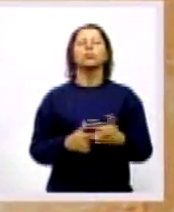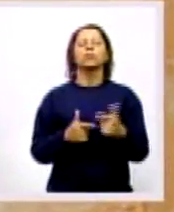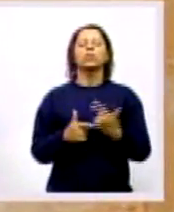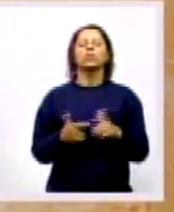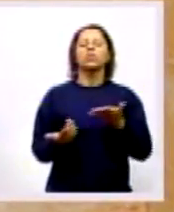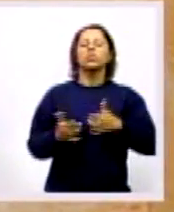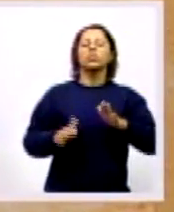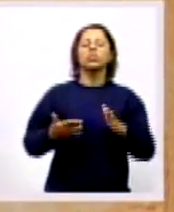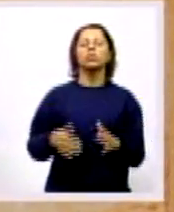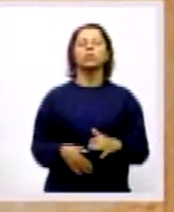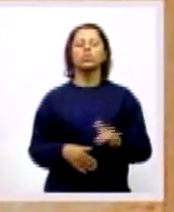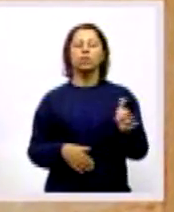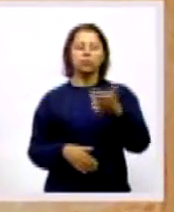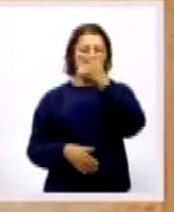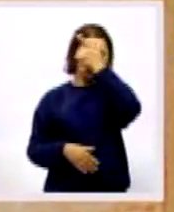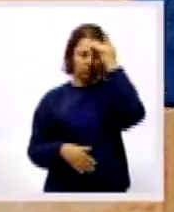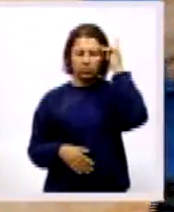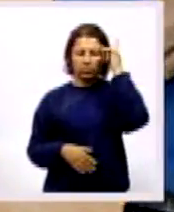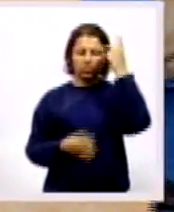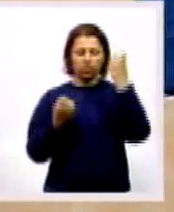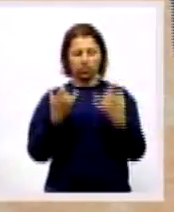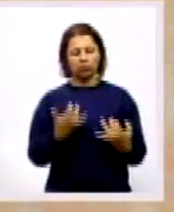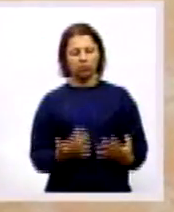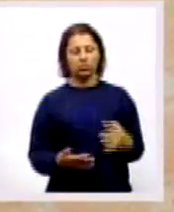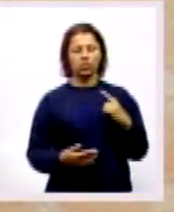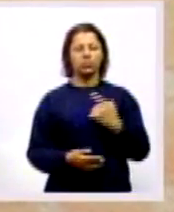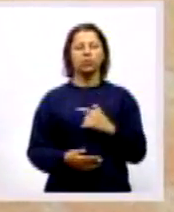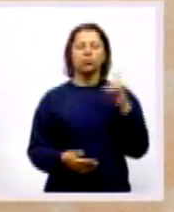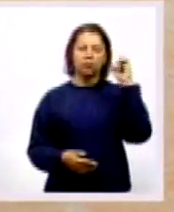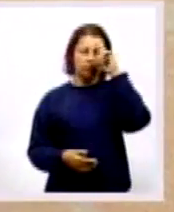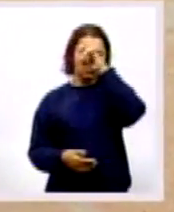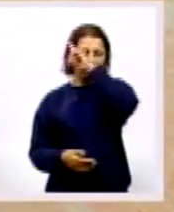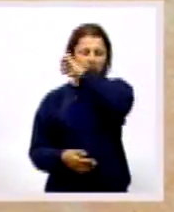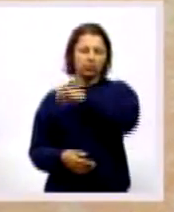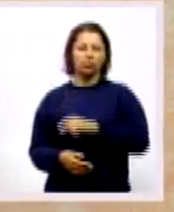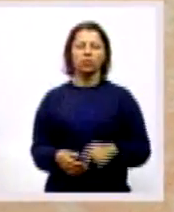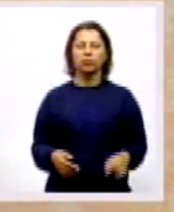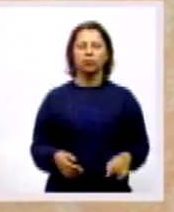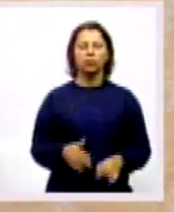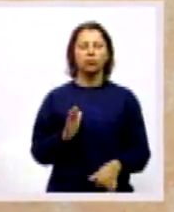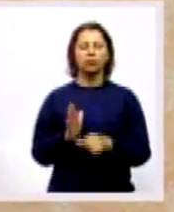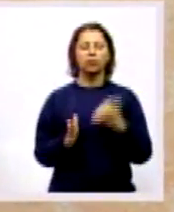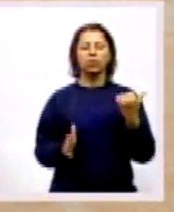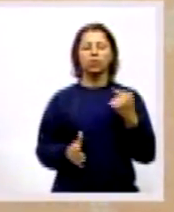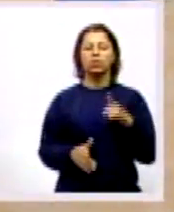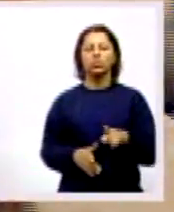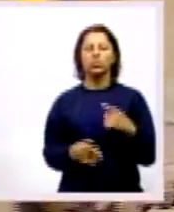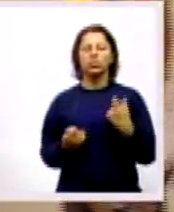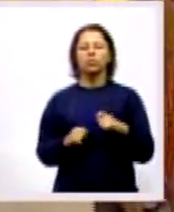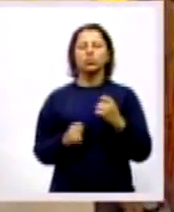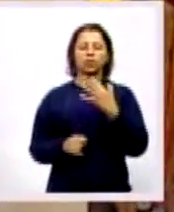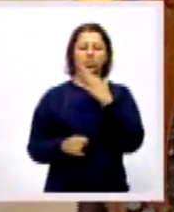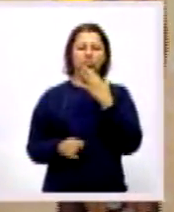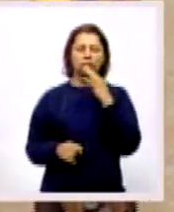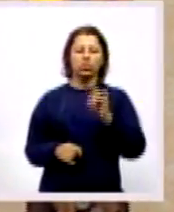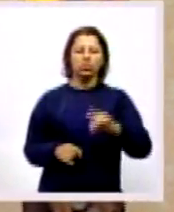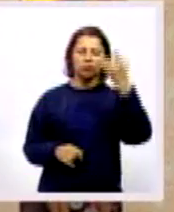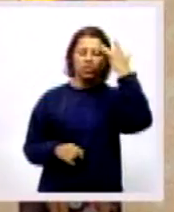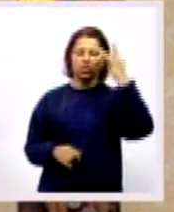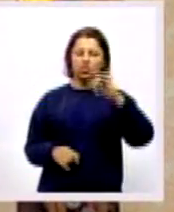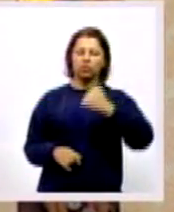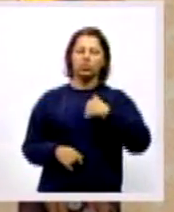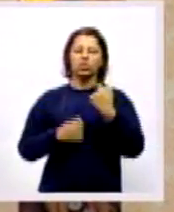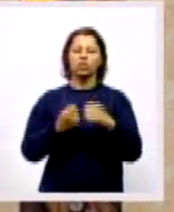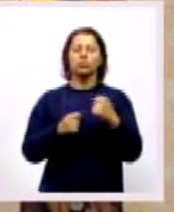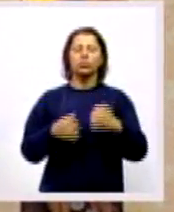que às vezes, quando o outro vai nos tirar da ignorância, dá trabalho, gente. Primeiro que você tem que reconhecer que você não sabe. Eu